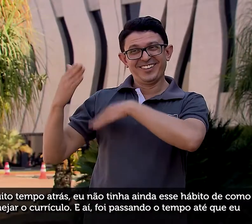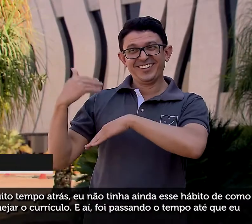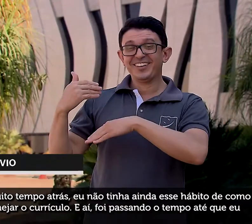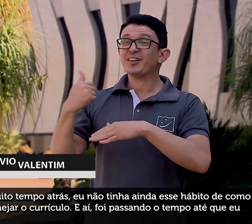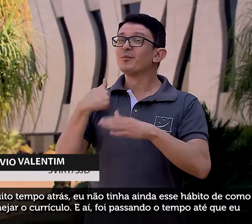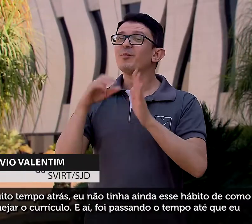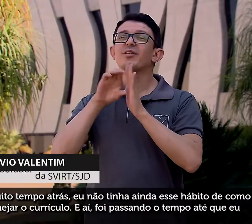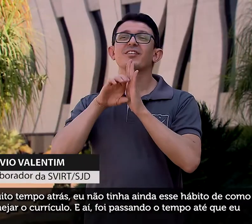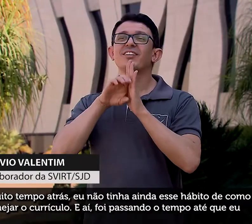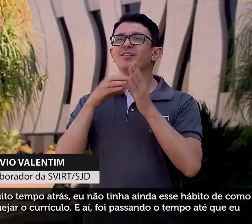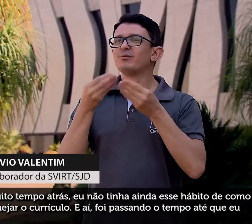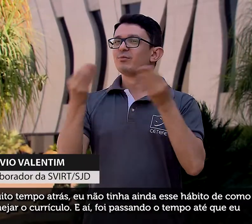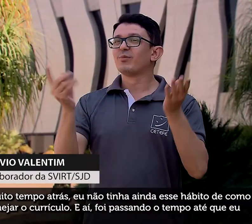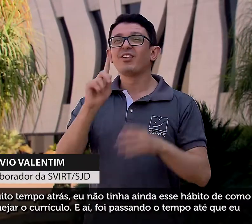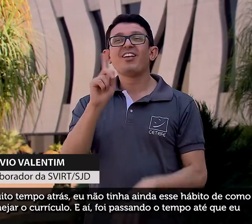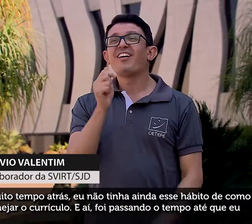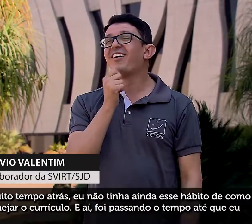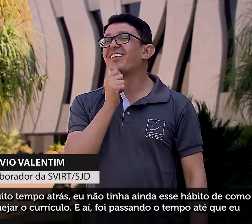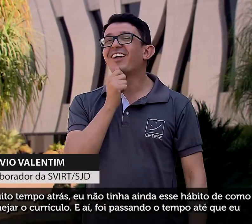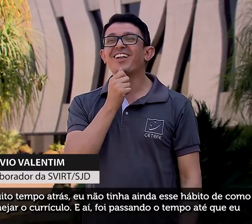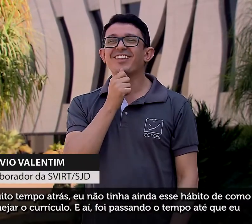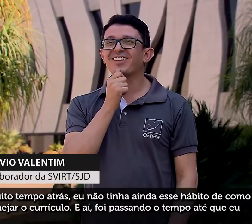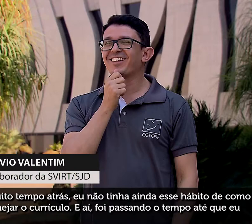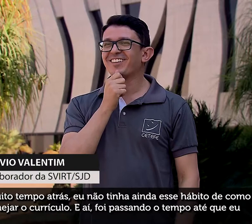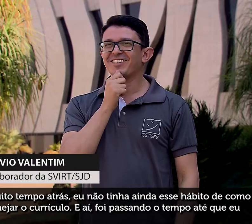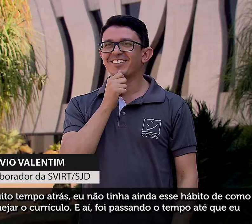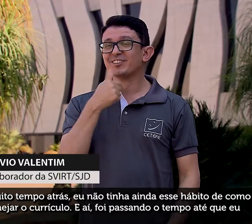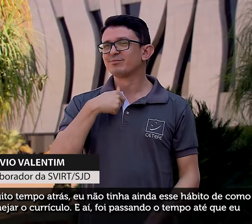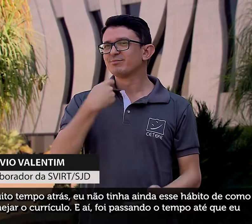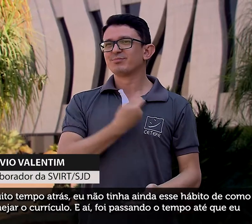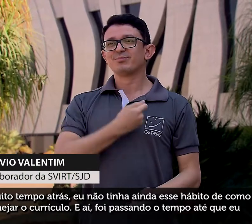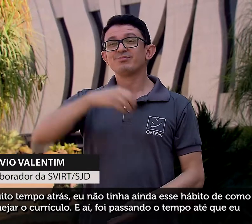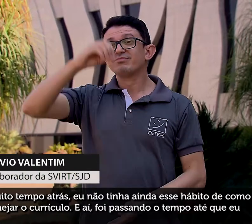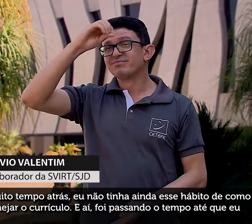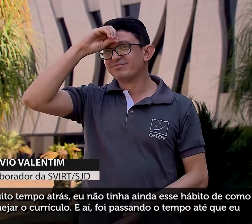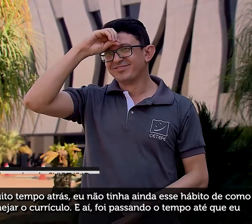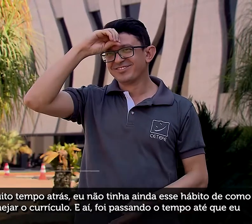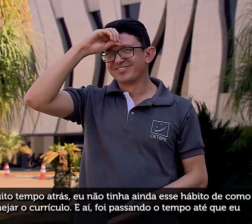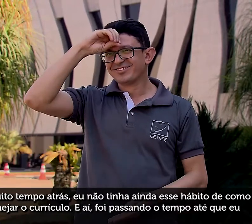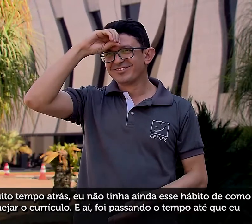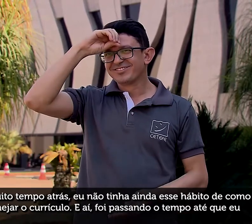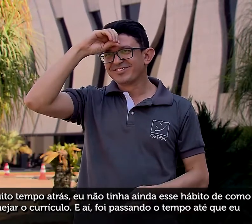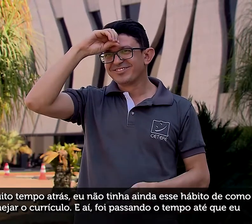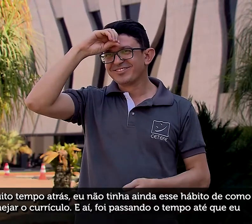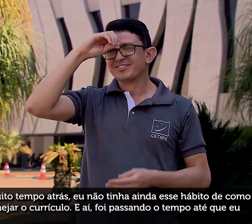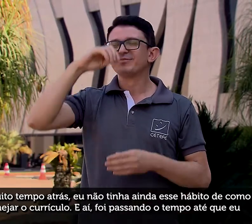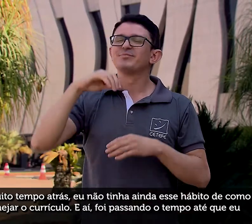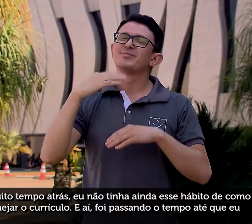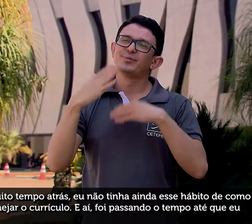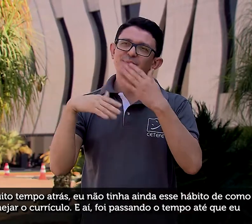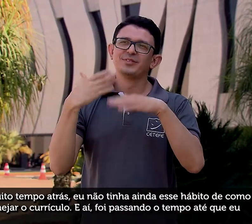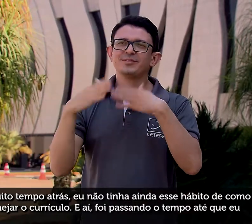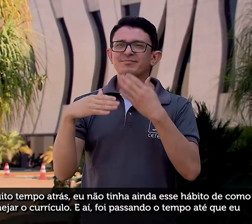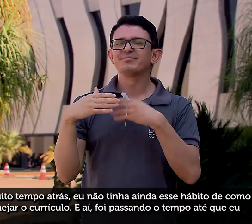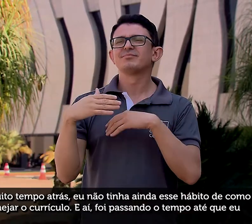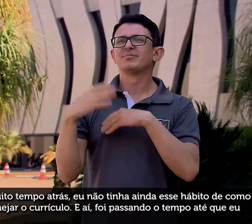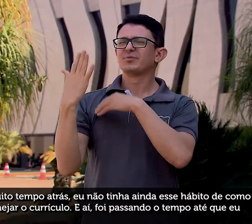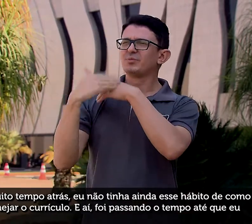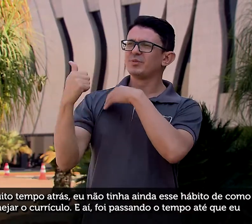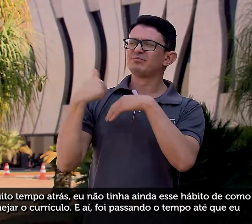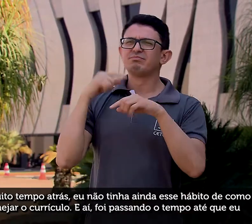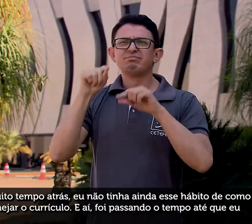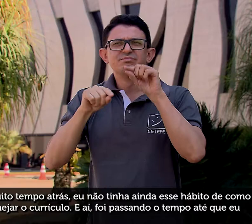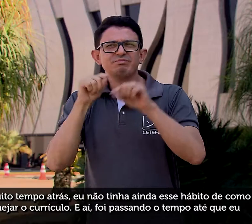há muito tempo atrás, eu não tinha ainda esse hábito de como planejar o currículo. E aí